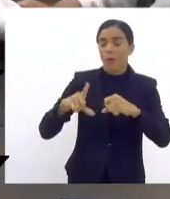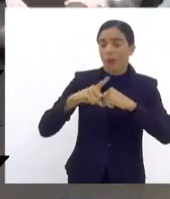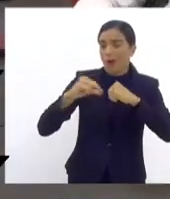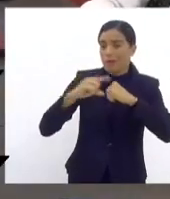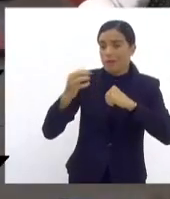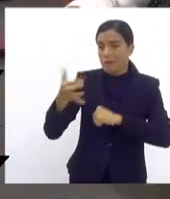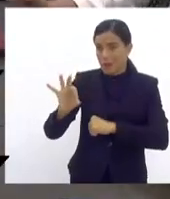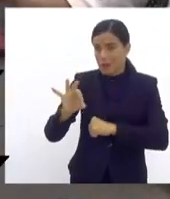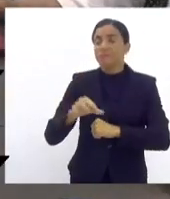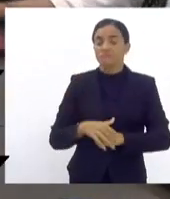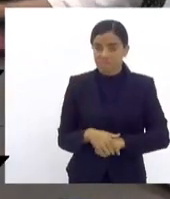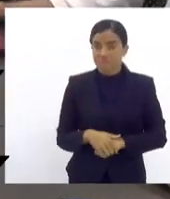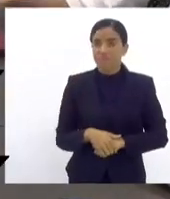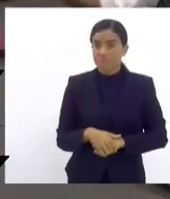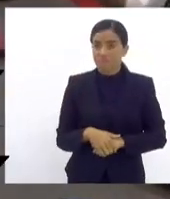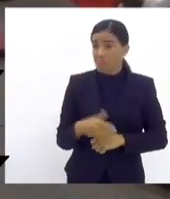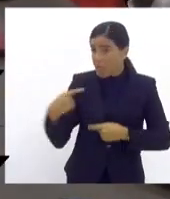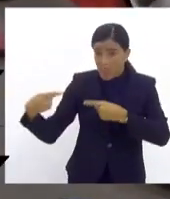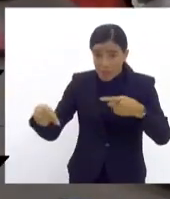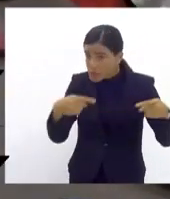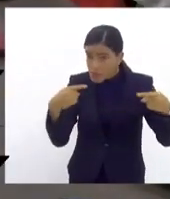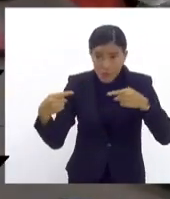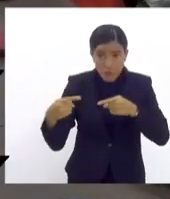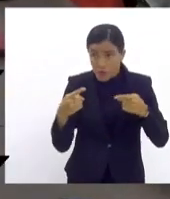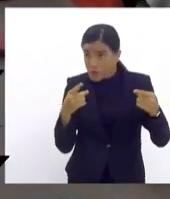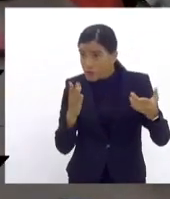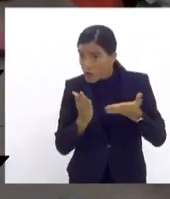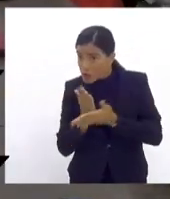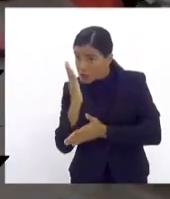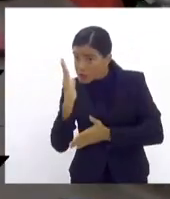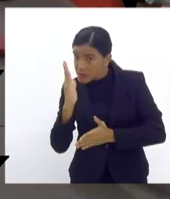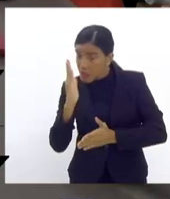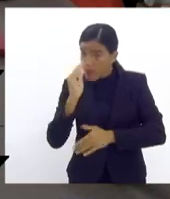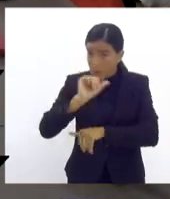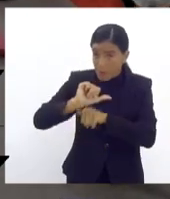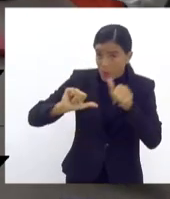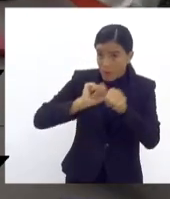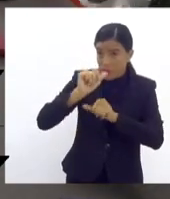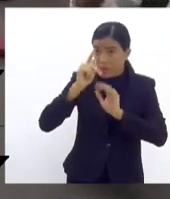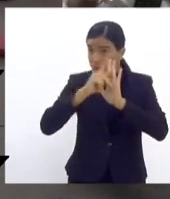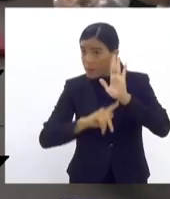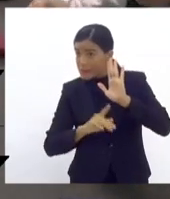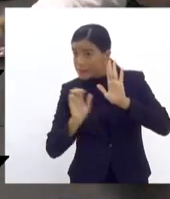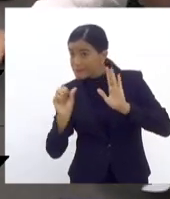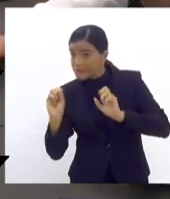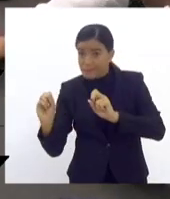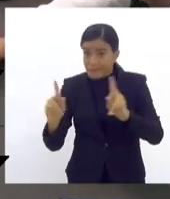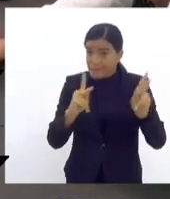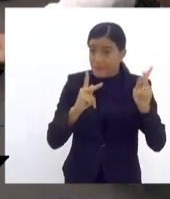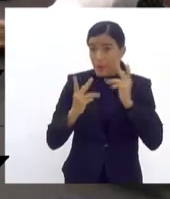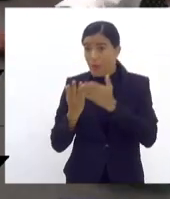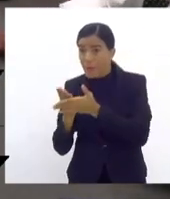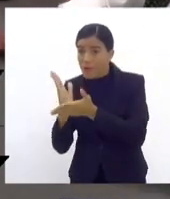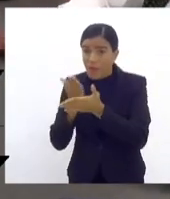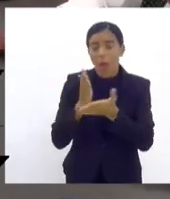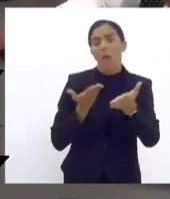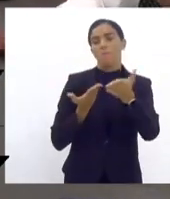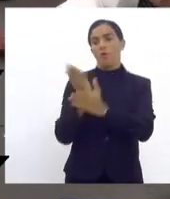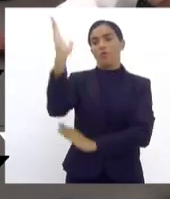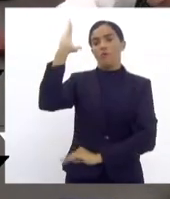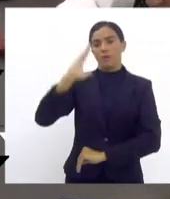Em discussão, não havendo o que queira discutir, em votação o parecer retificado pelo relator. Senhores que aprovam, permaneçam como estão,